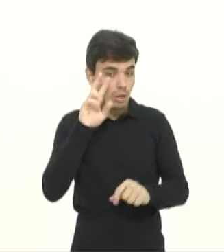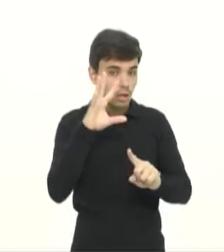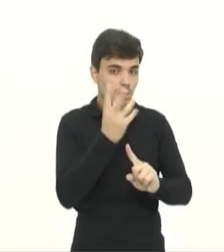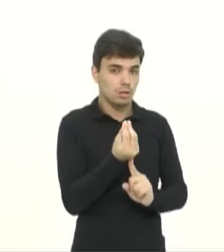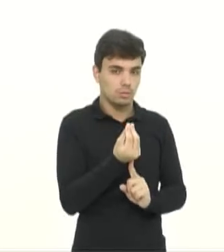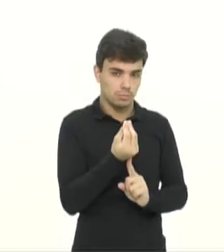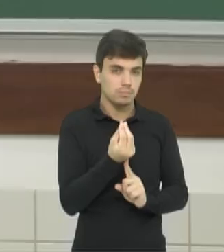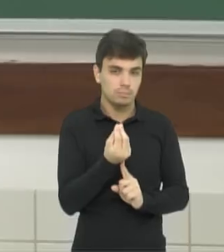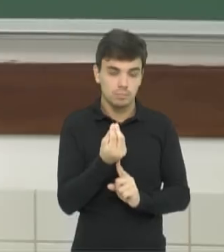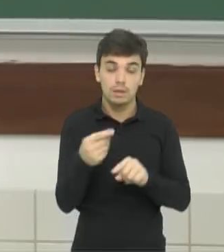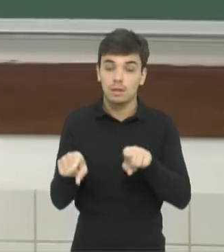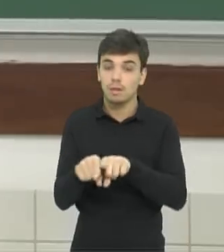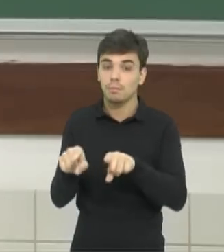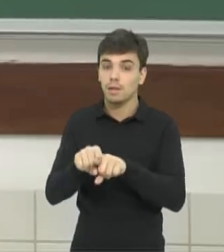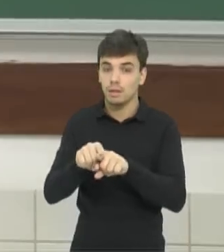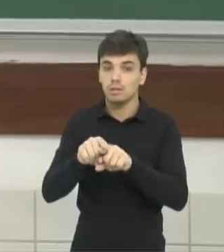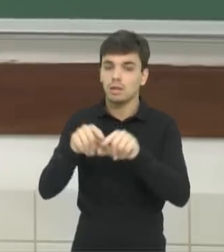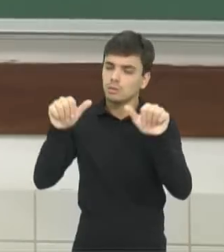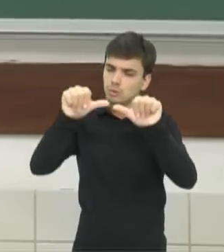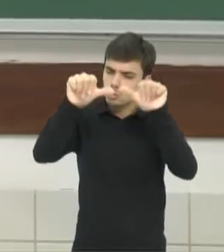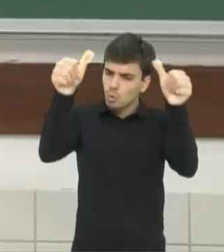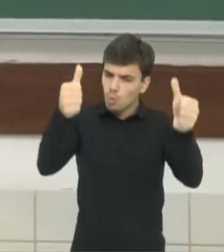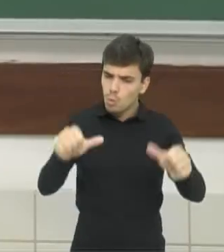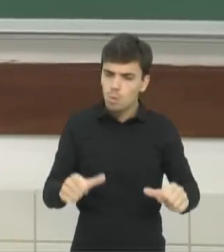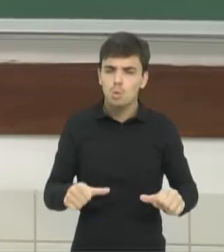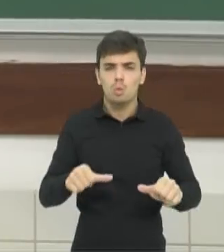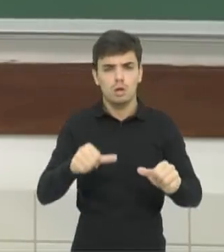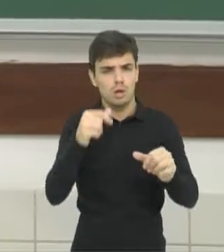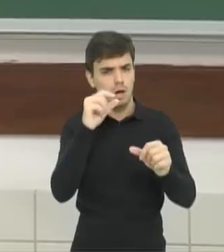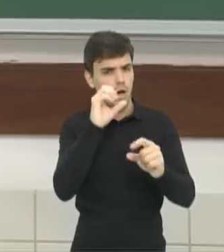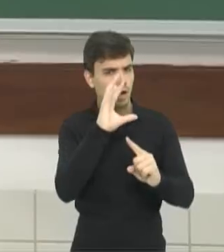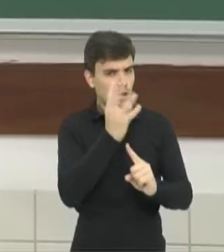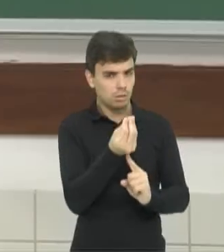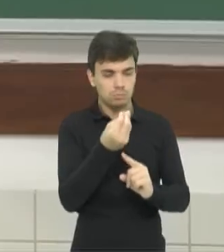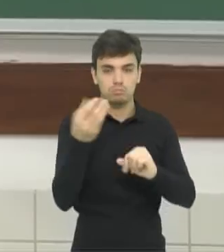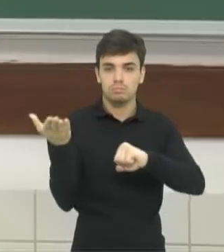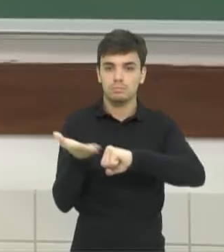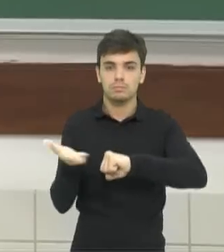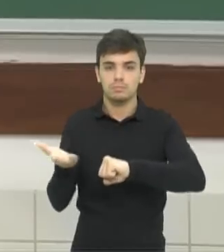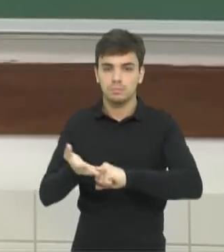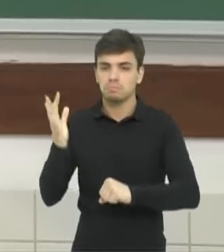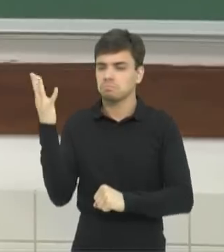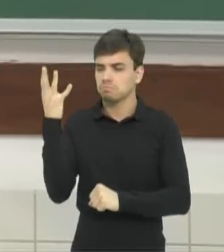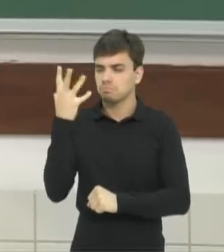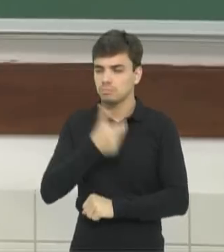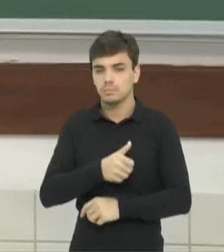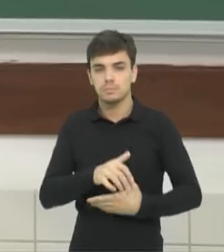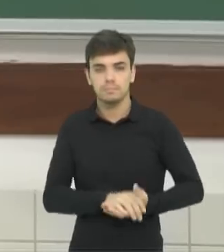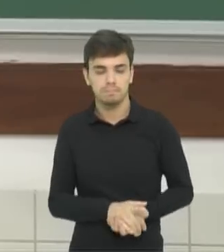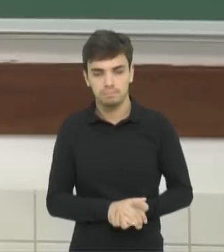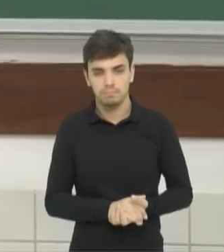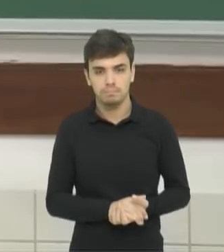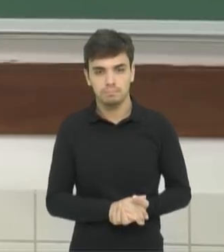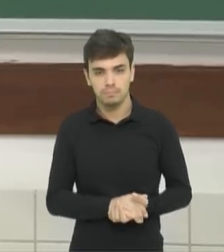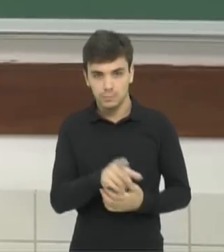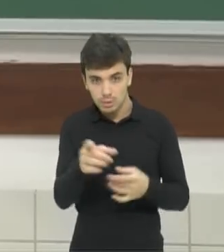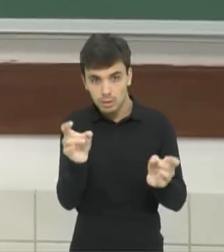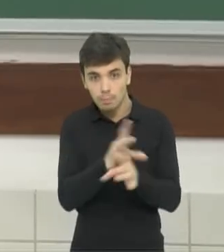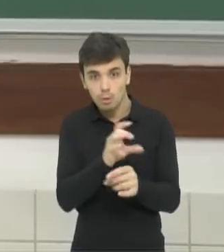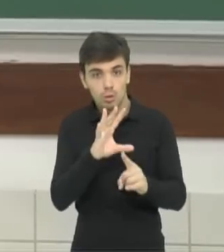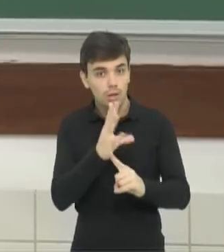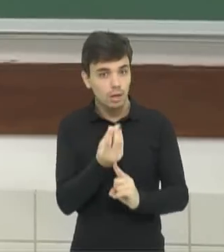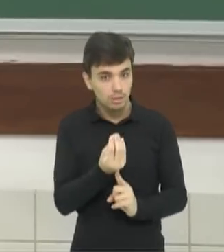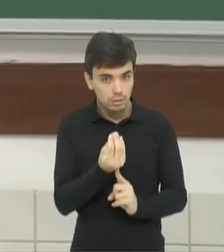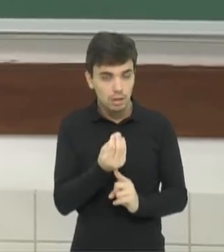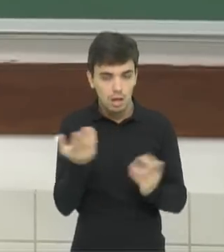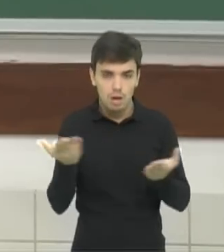na arte contemporânea. Olha quanta coisa para a gente aprender, gente. Maravilhoso, né, gente? Prontos para a arte?